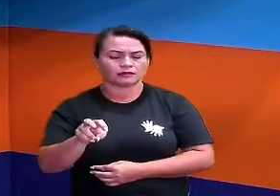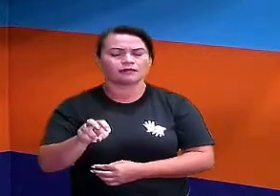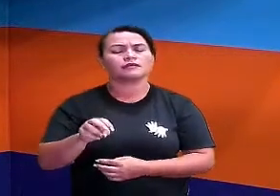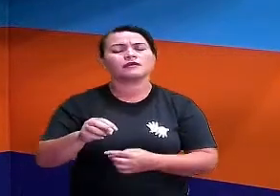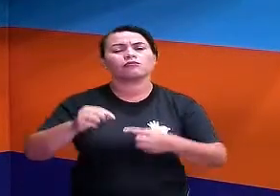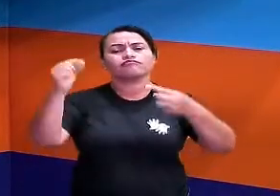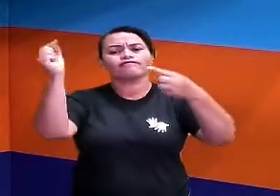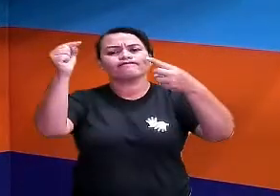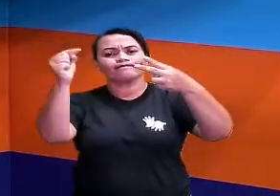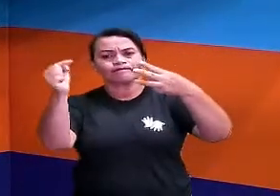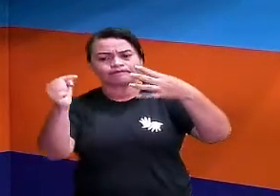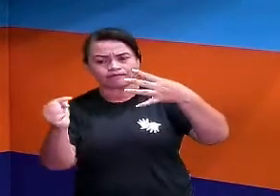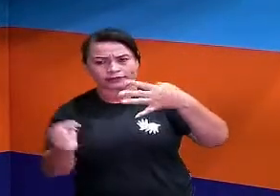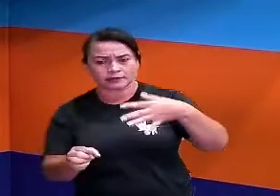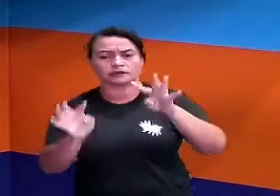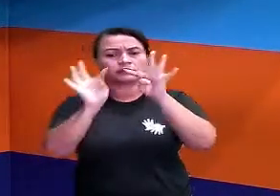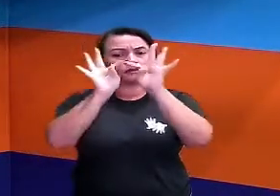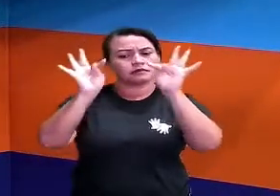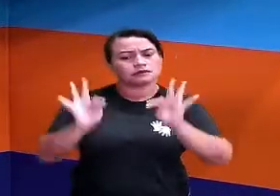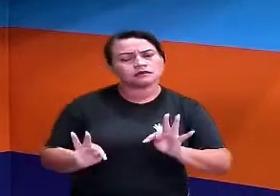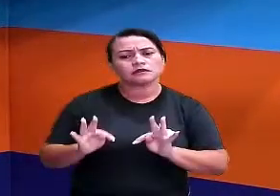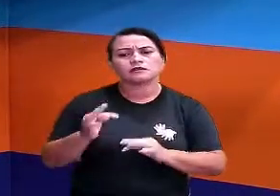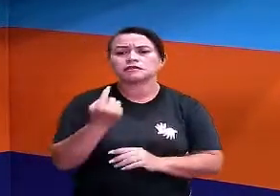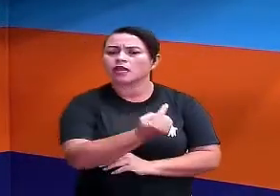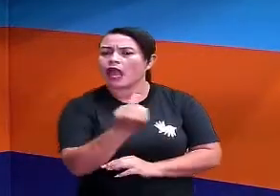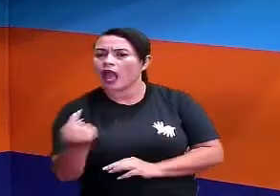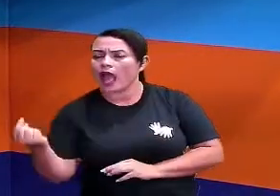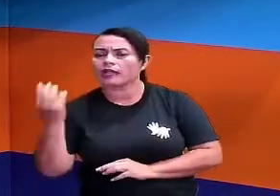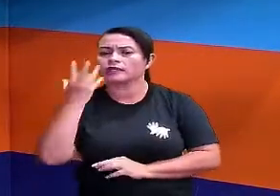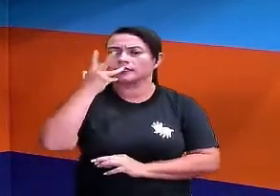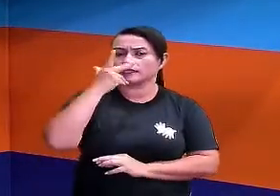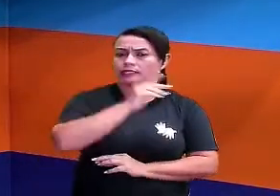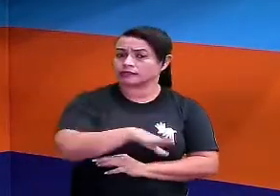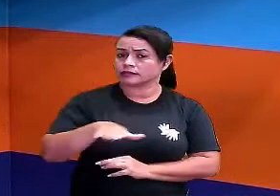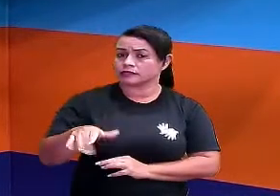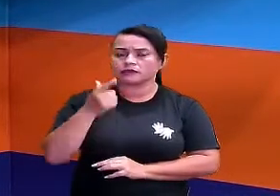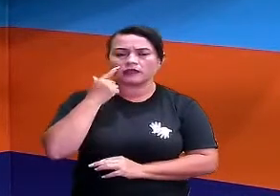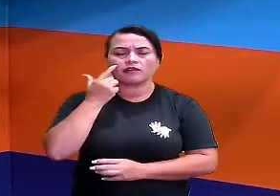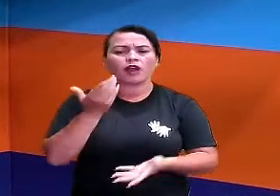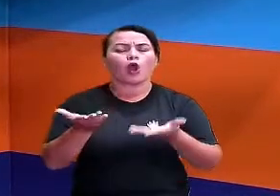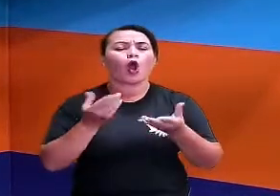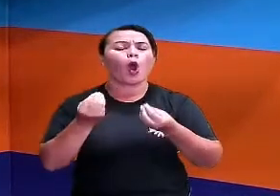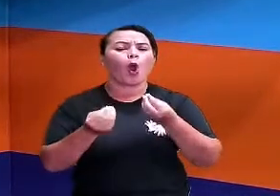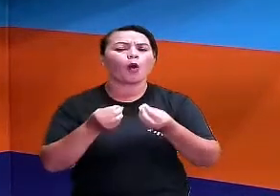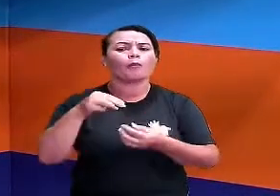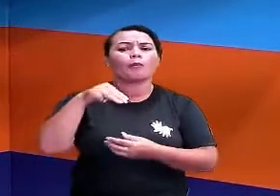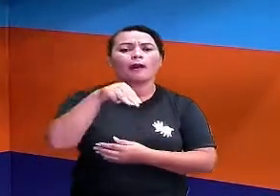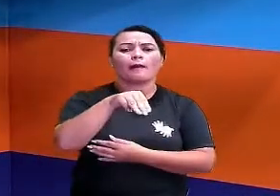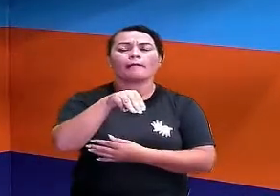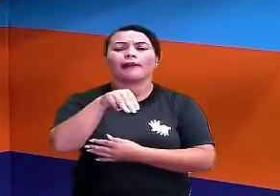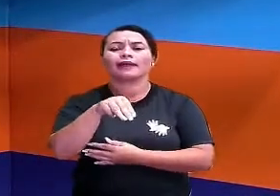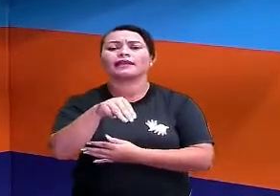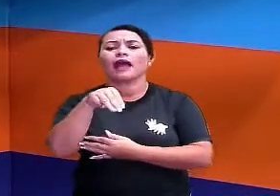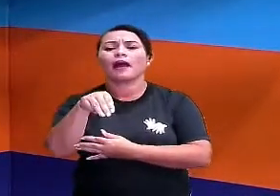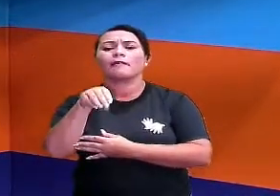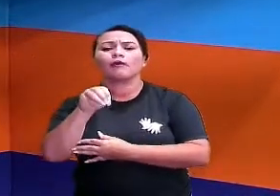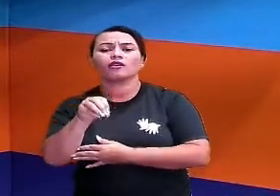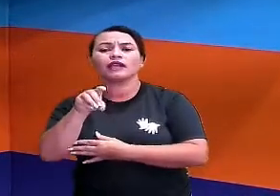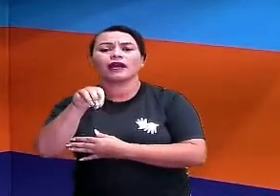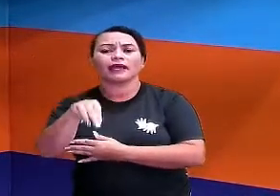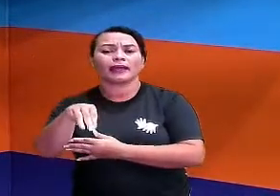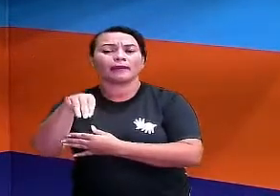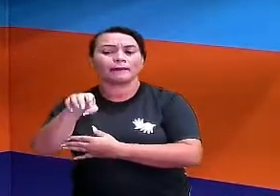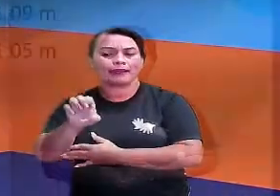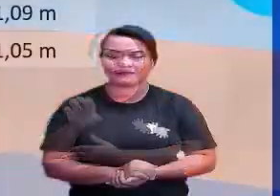aí a altura de cada criança e o que ele pede para a gente determinar a média, a moda e a mediana das alturas das crianças